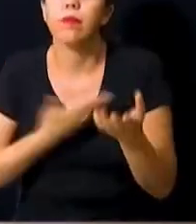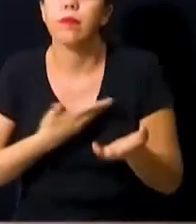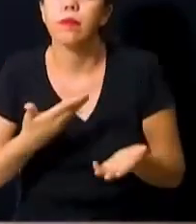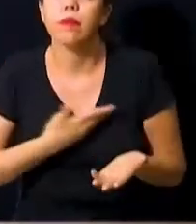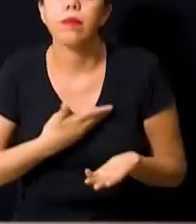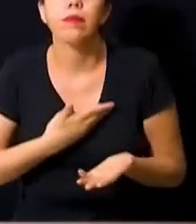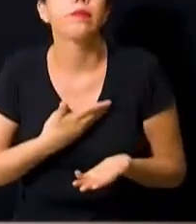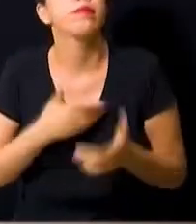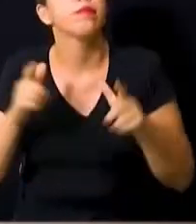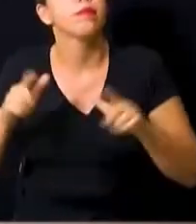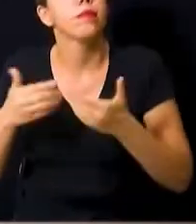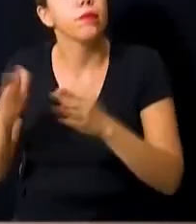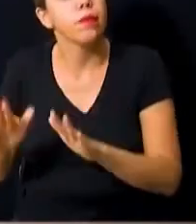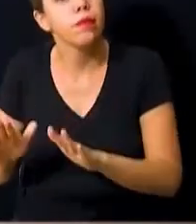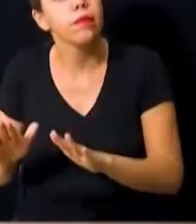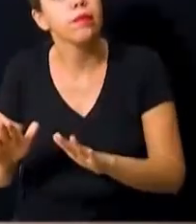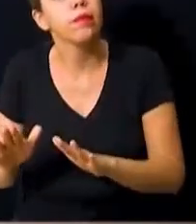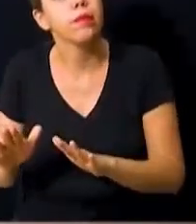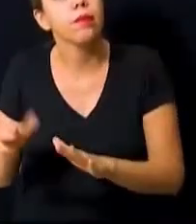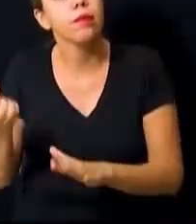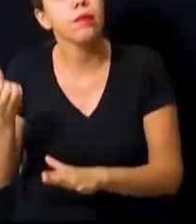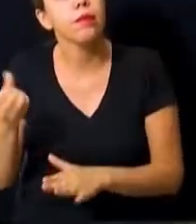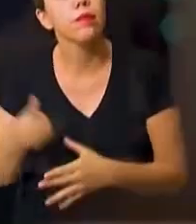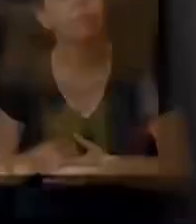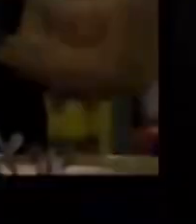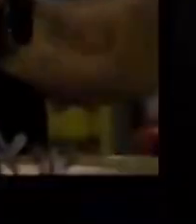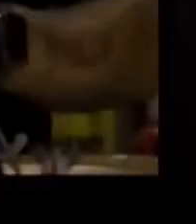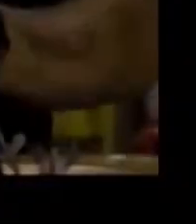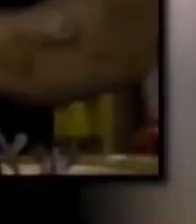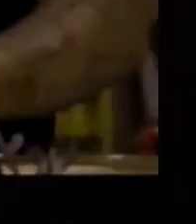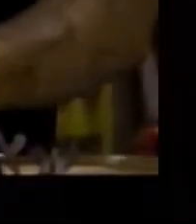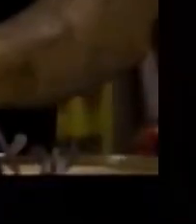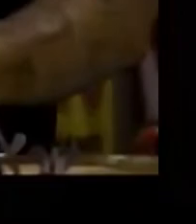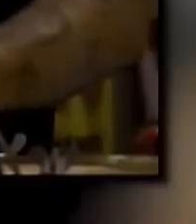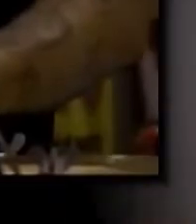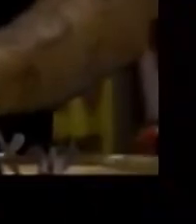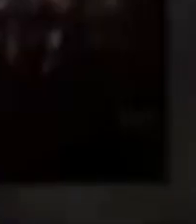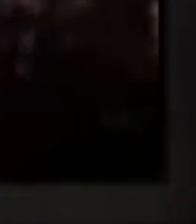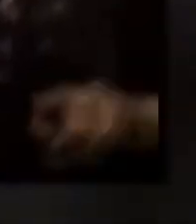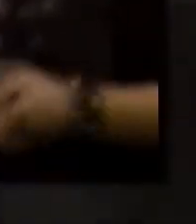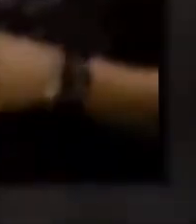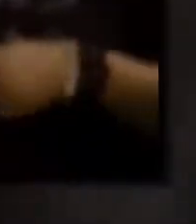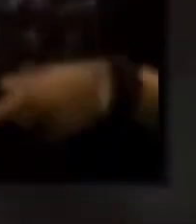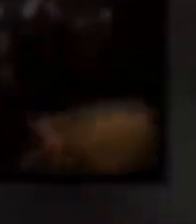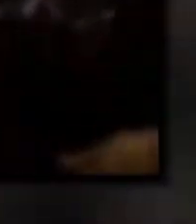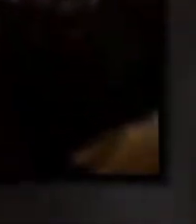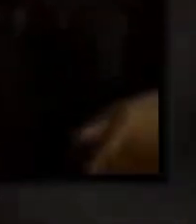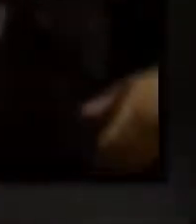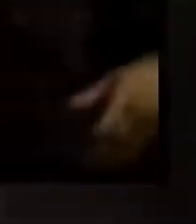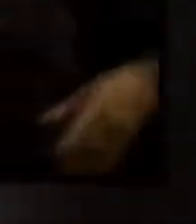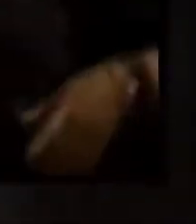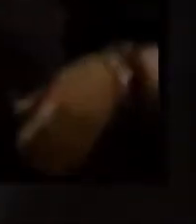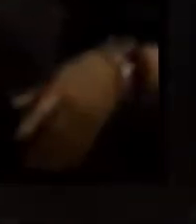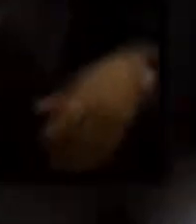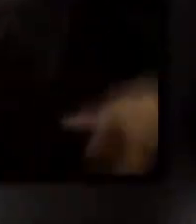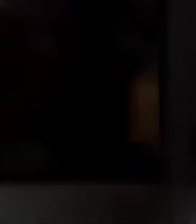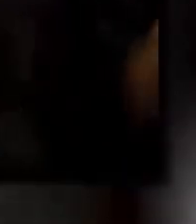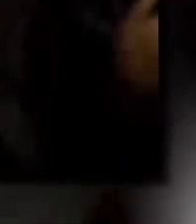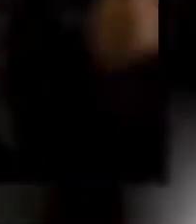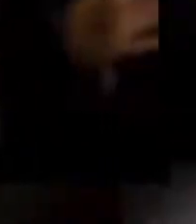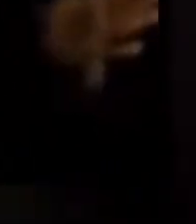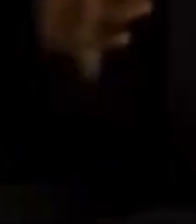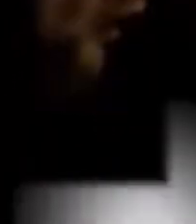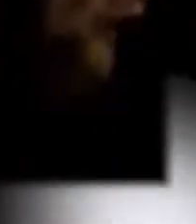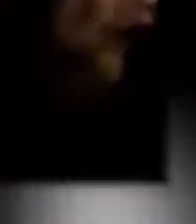dos Amigos e a casa abre a partir das 6. Eu sei que um dia você vai chegar